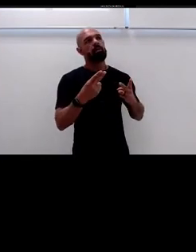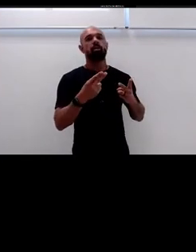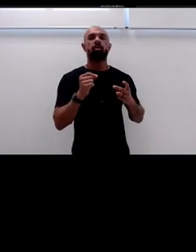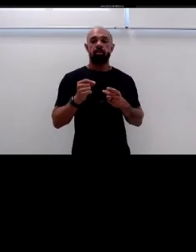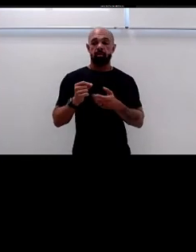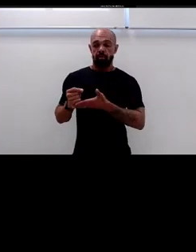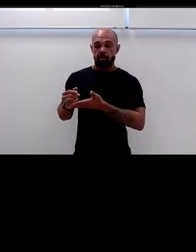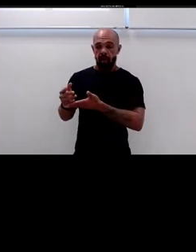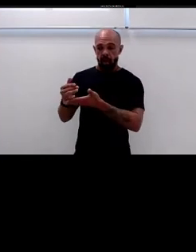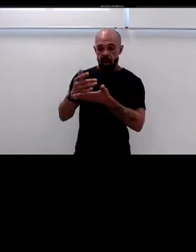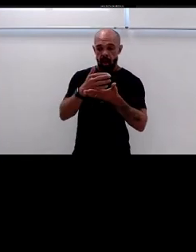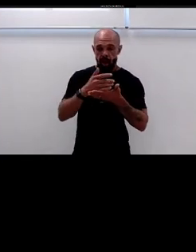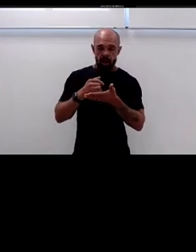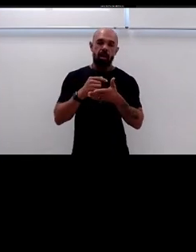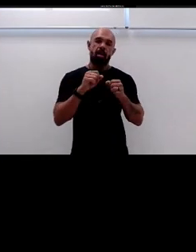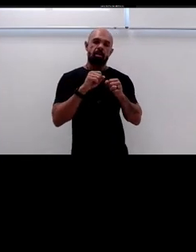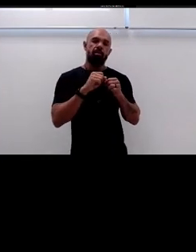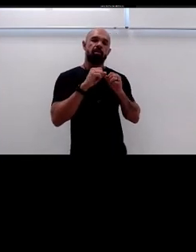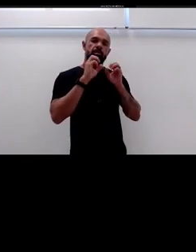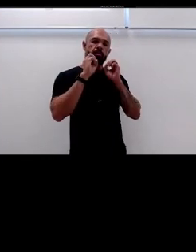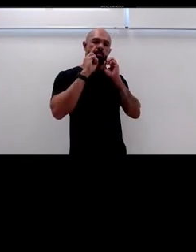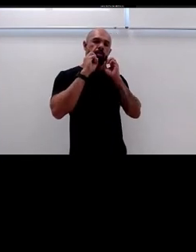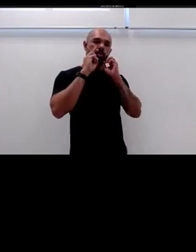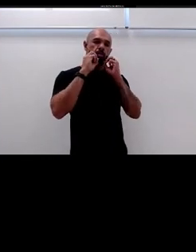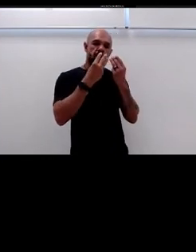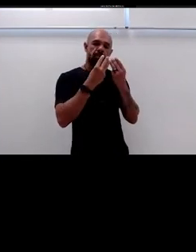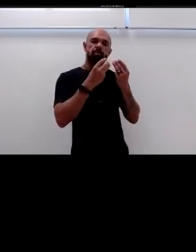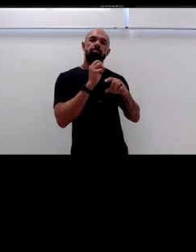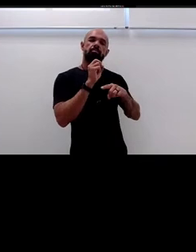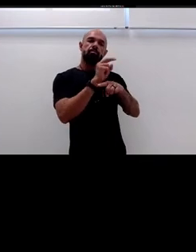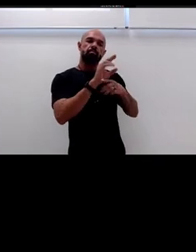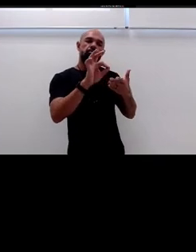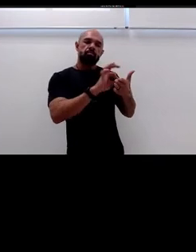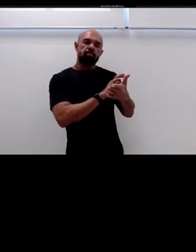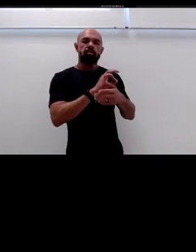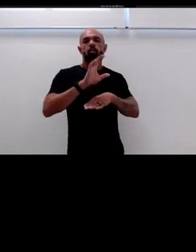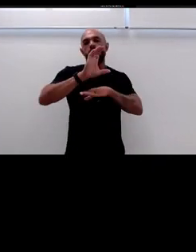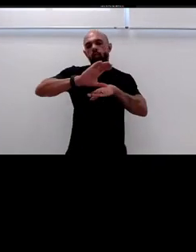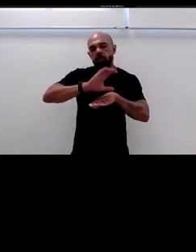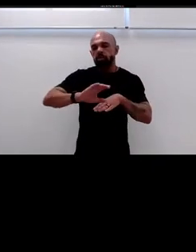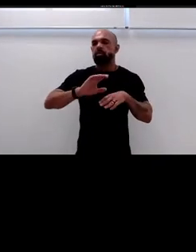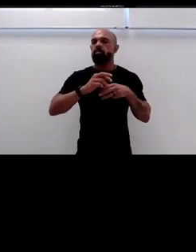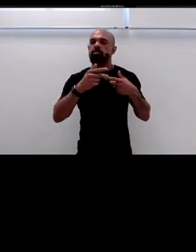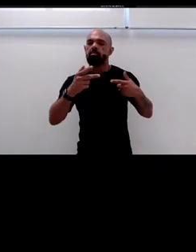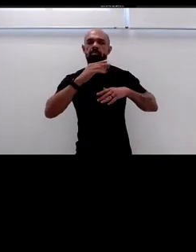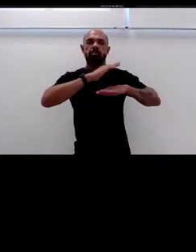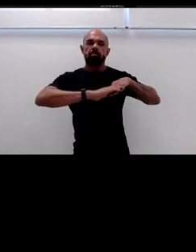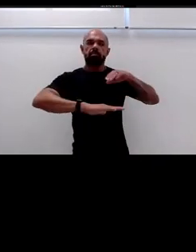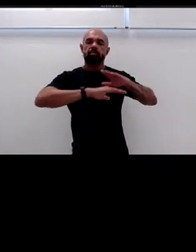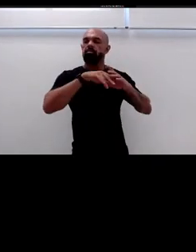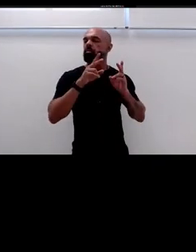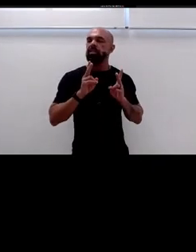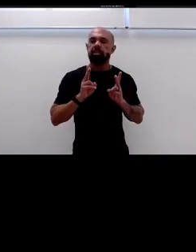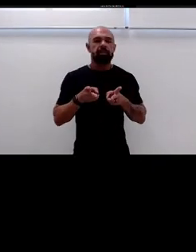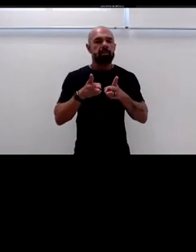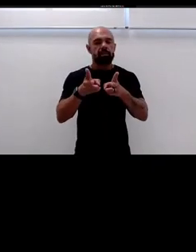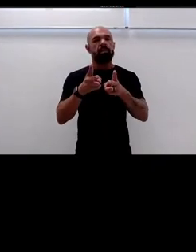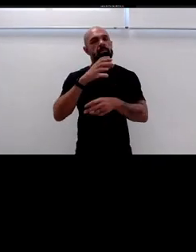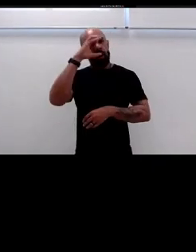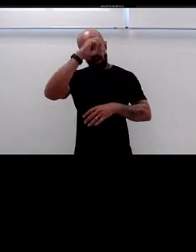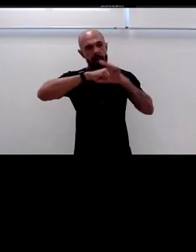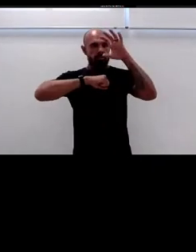e faço um workshop, hein? Né? Faço um cursinho, né? Eu tô sempre querendo